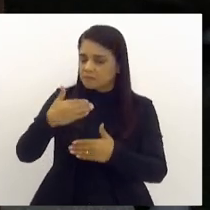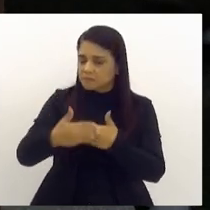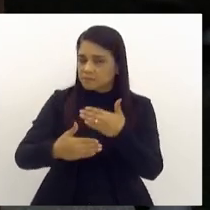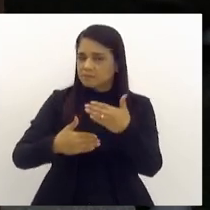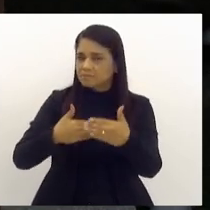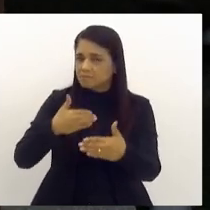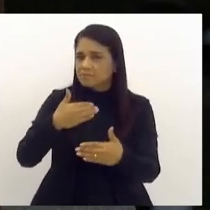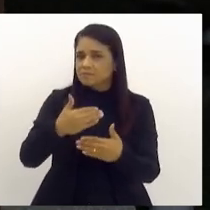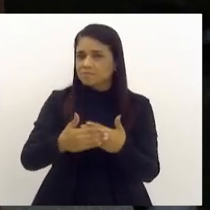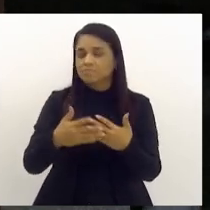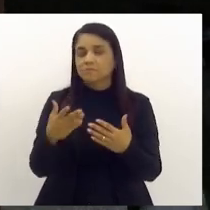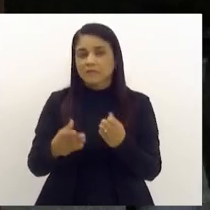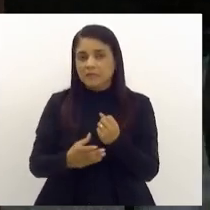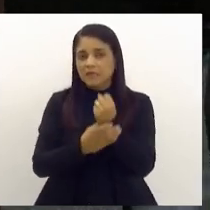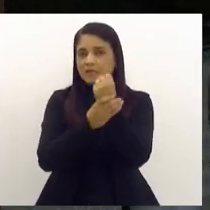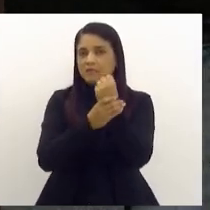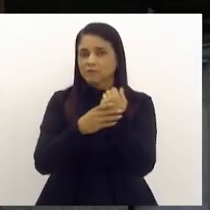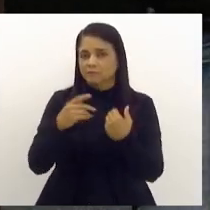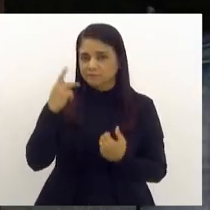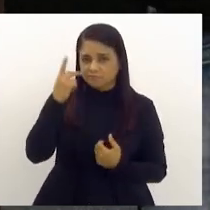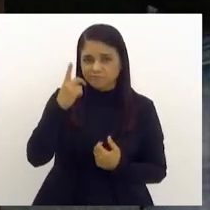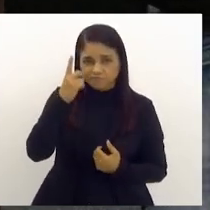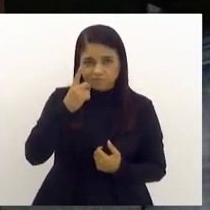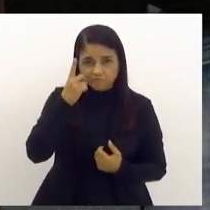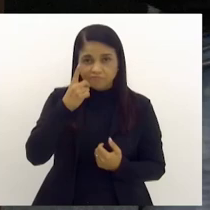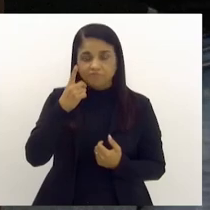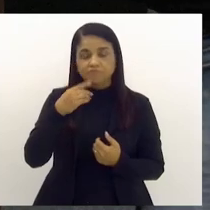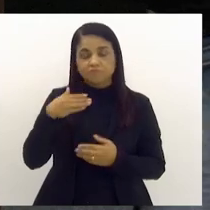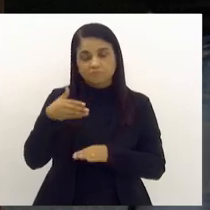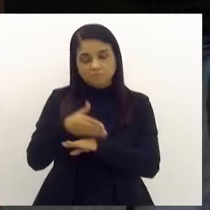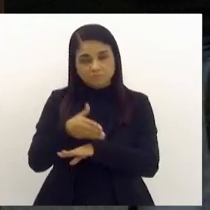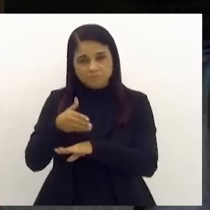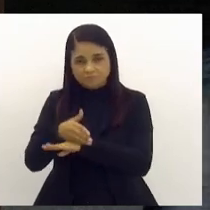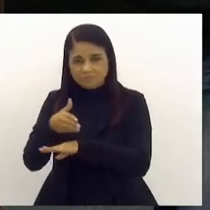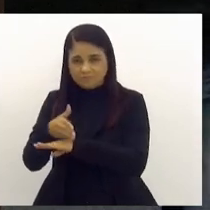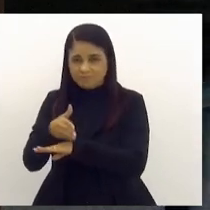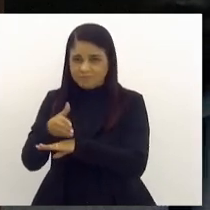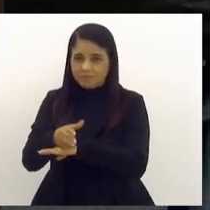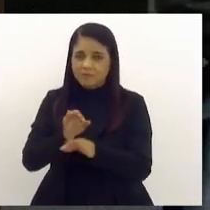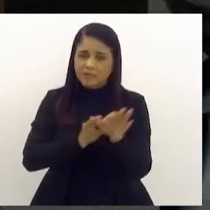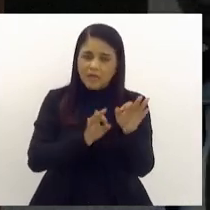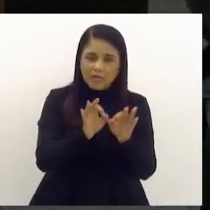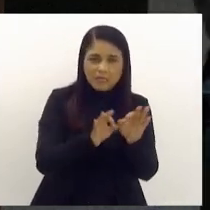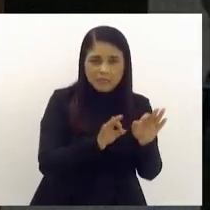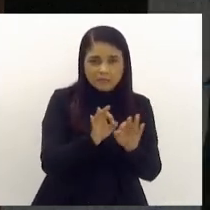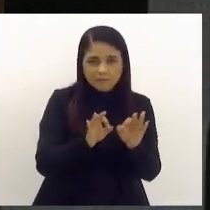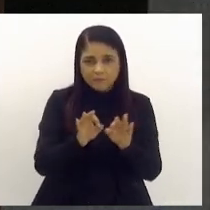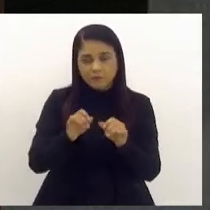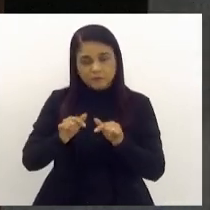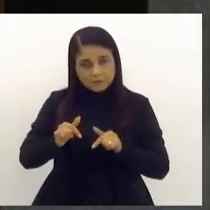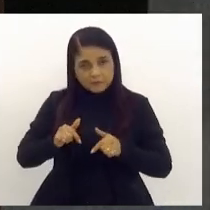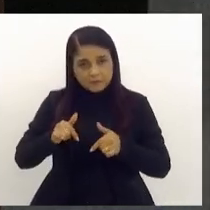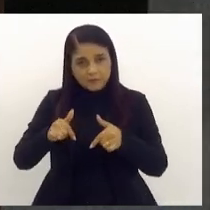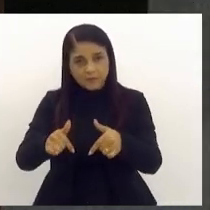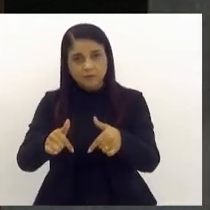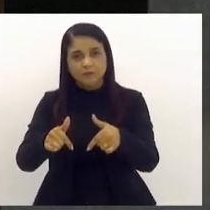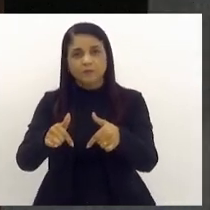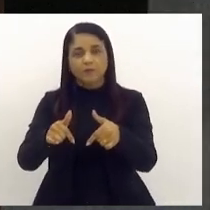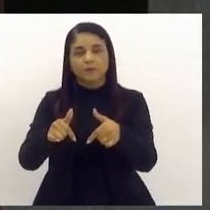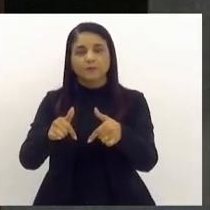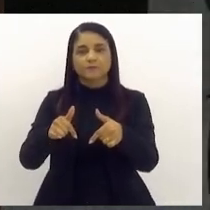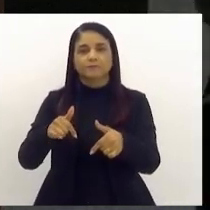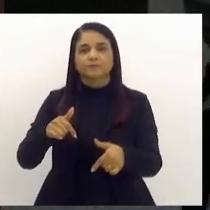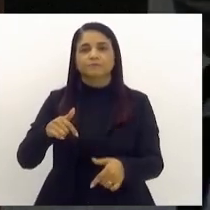que garante aos parlamentares uma efetiva participação na elaboração e também na execução da